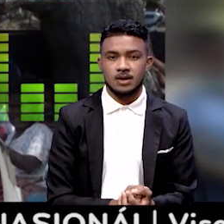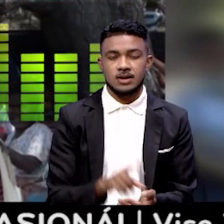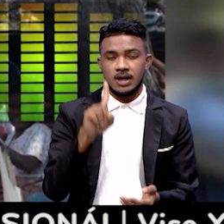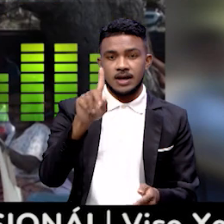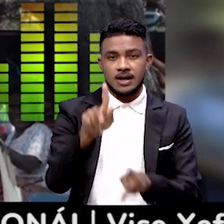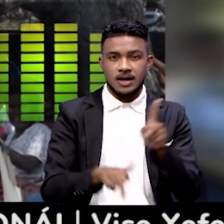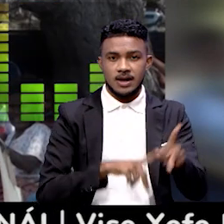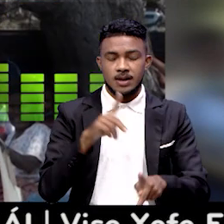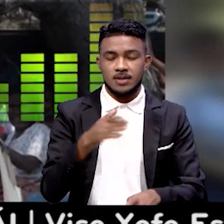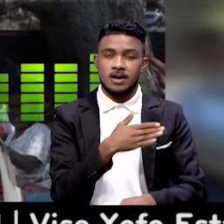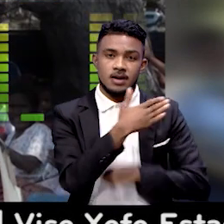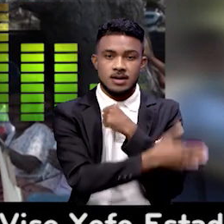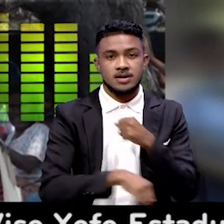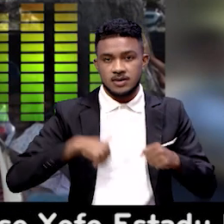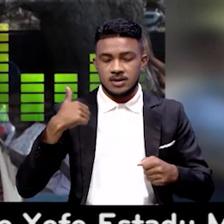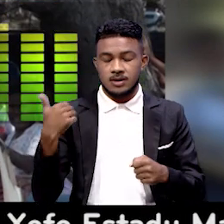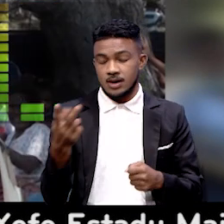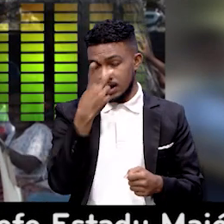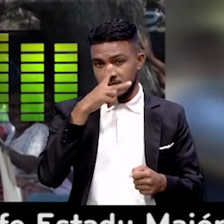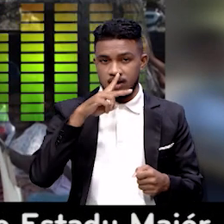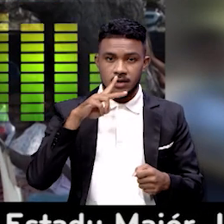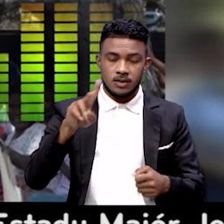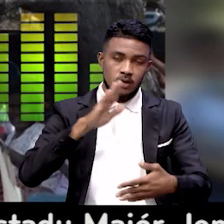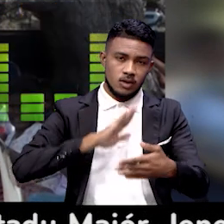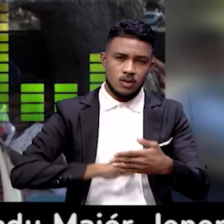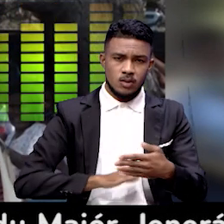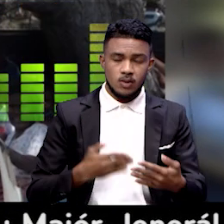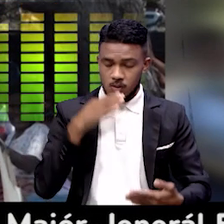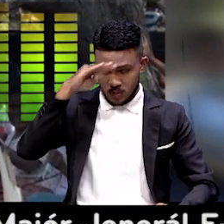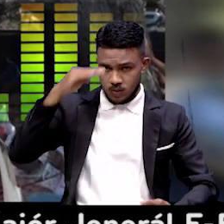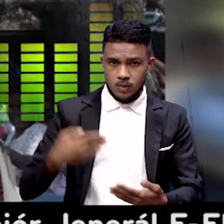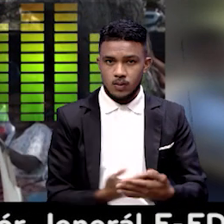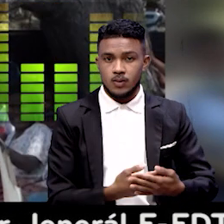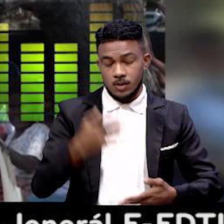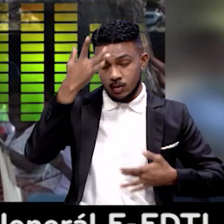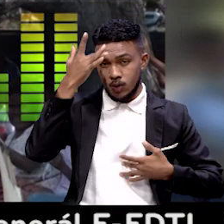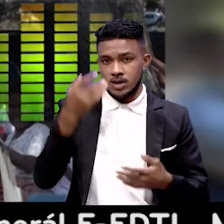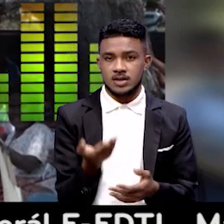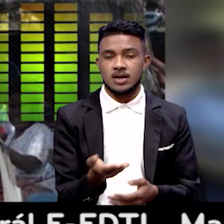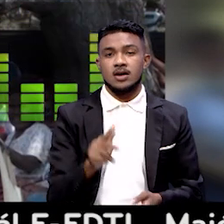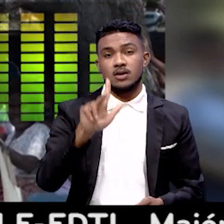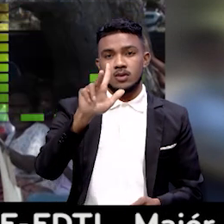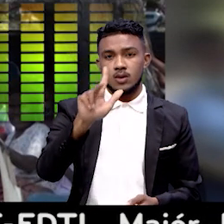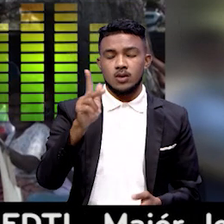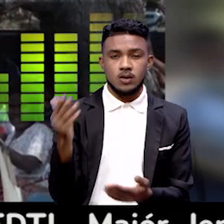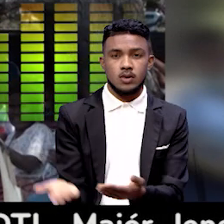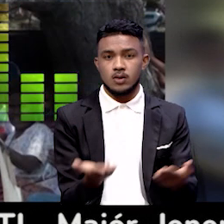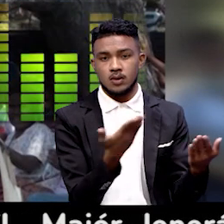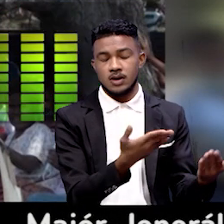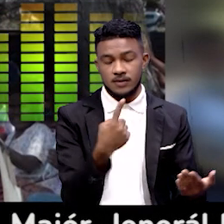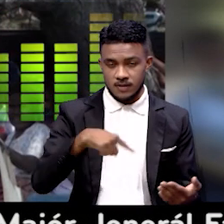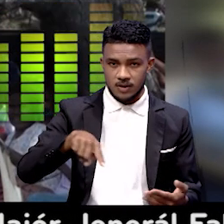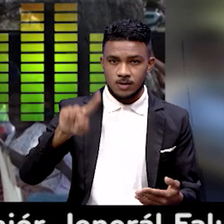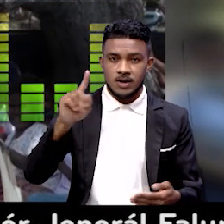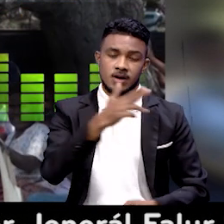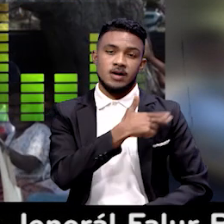estrangeiro estrangeiro tamo de mahare ninha o amoras moras tia depois tia na entolu a flor minha fila vale va